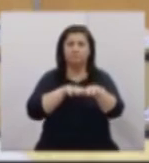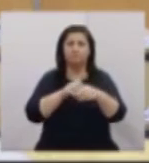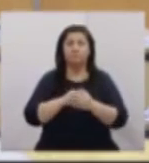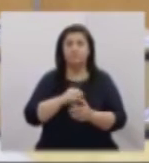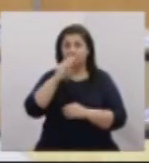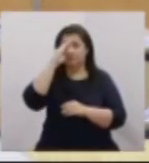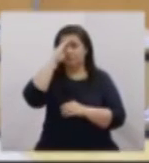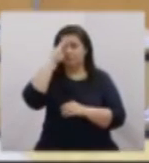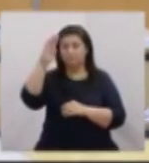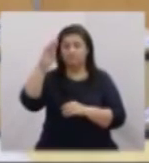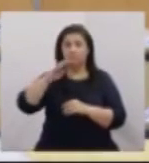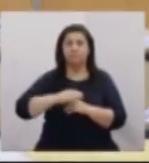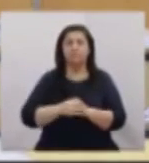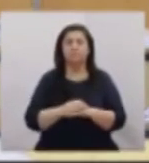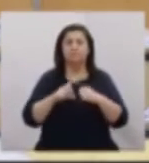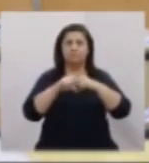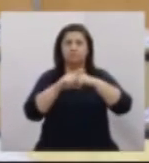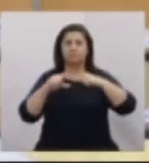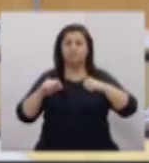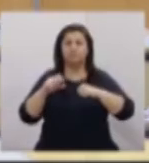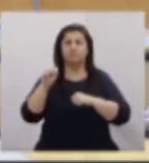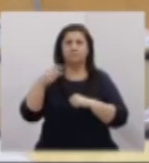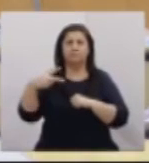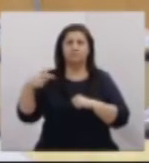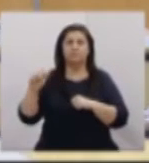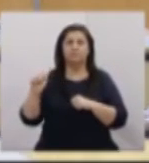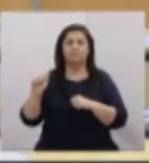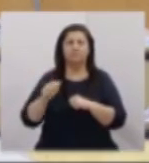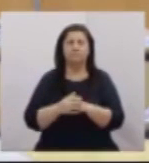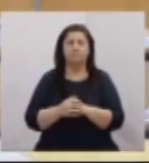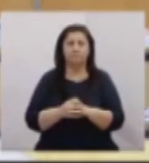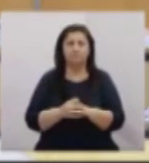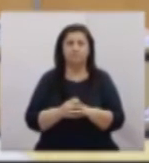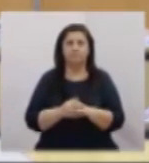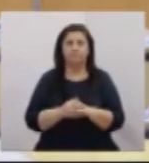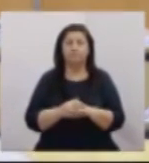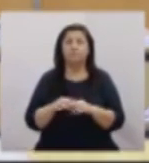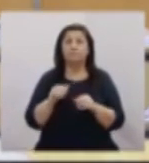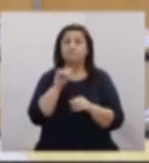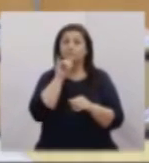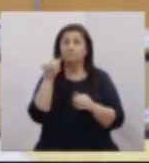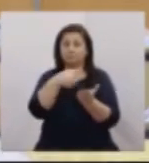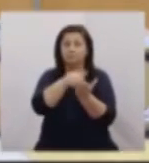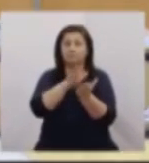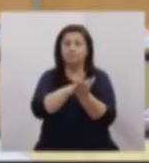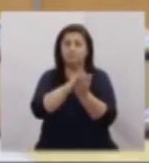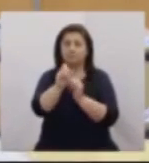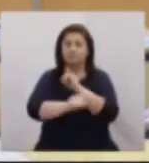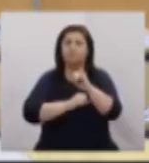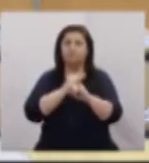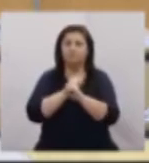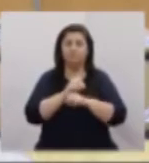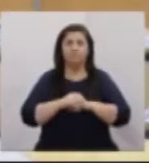artigo 282-A, a adesão dos órgãos de trânsito ao Sistema de Notificação Eletrônica,